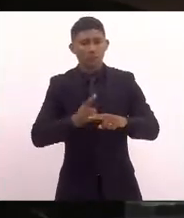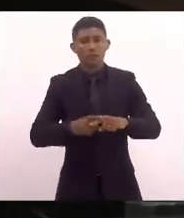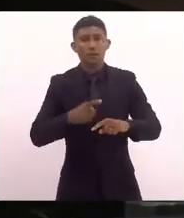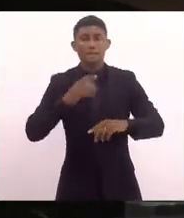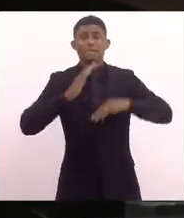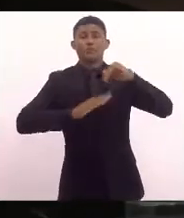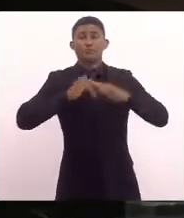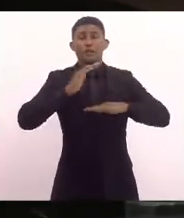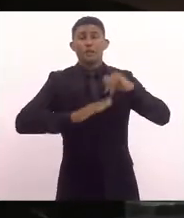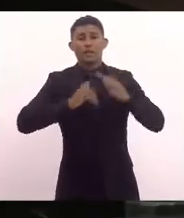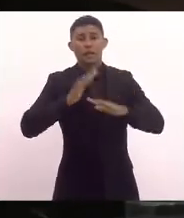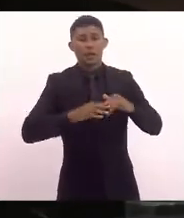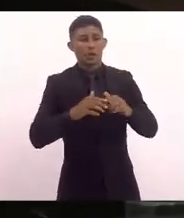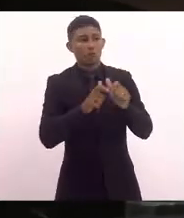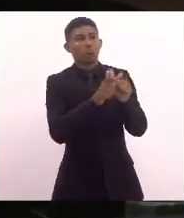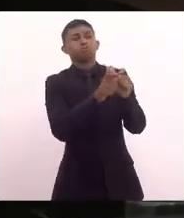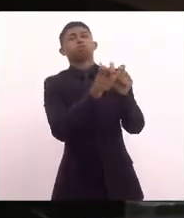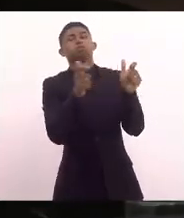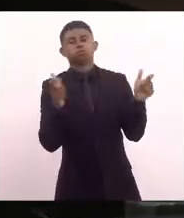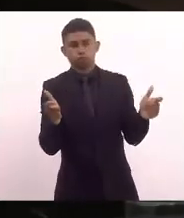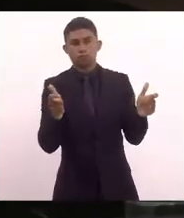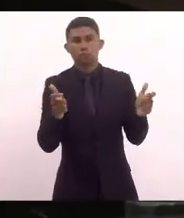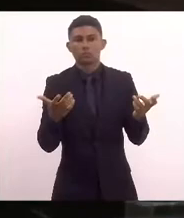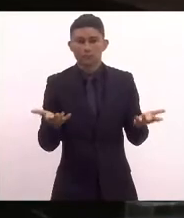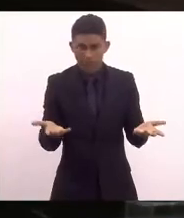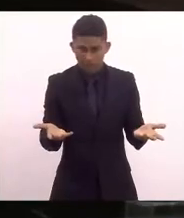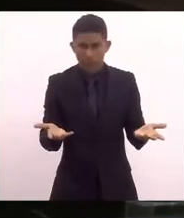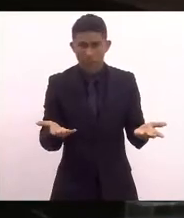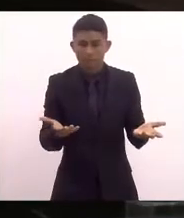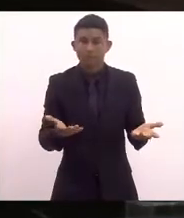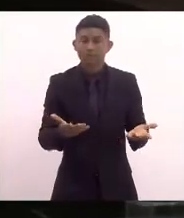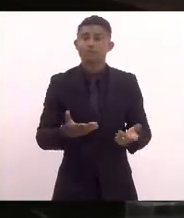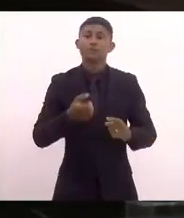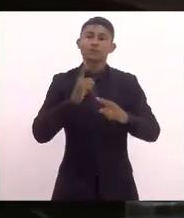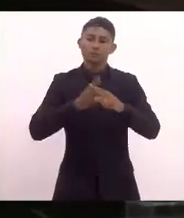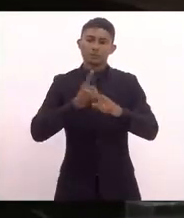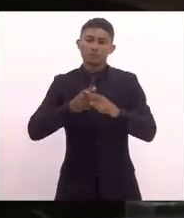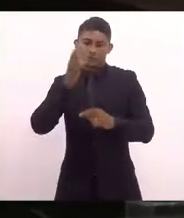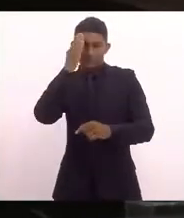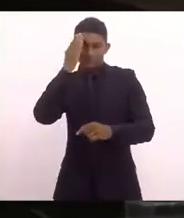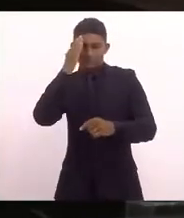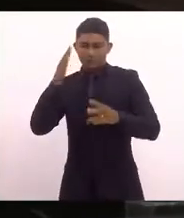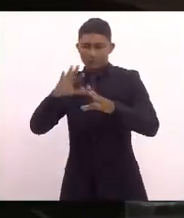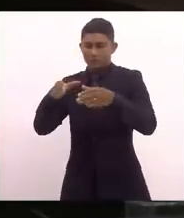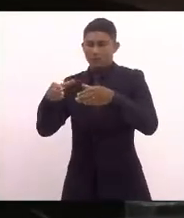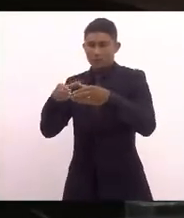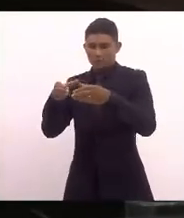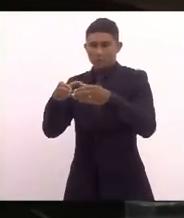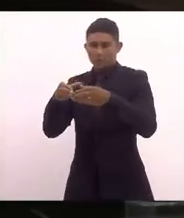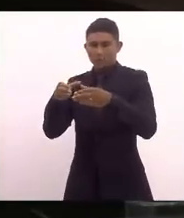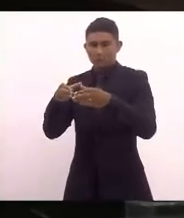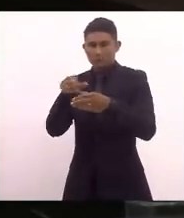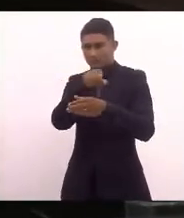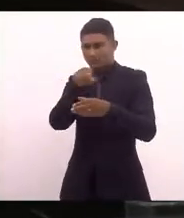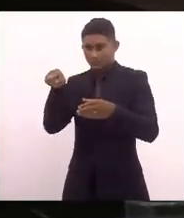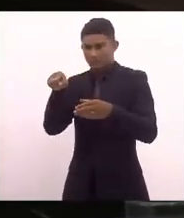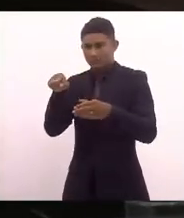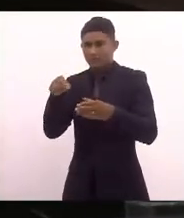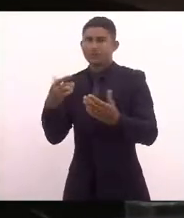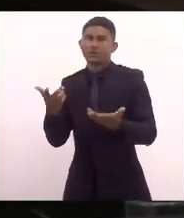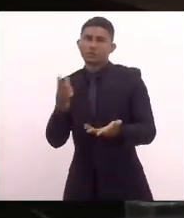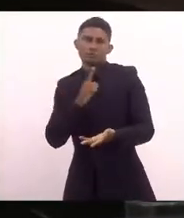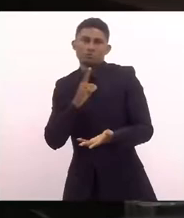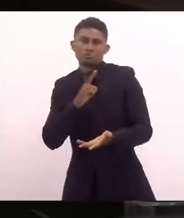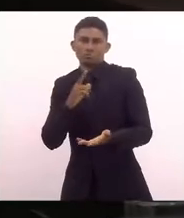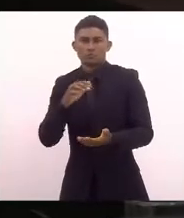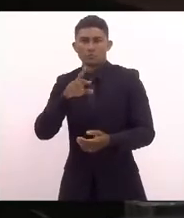profissionais cresceu, principalmente por causa dessas organizações sociais, e Fundação